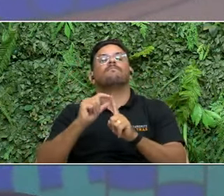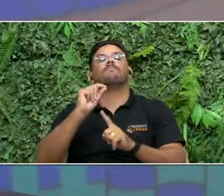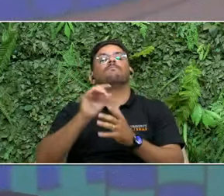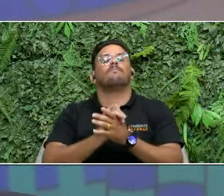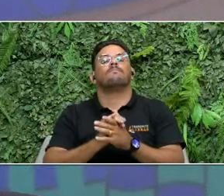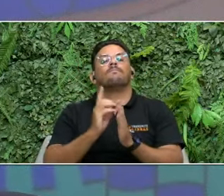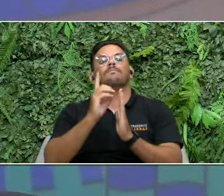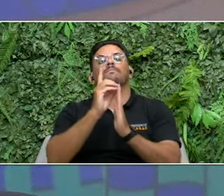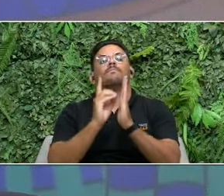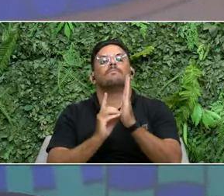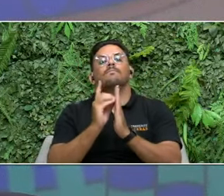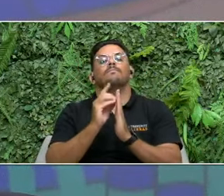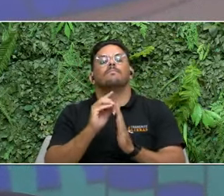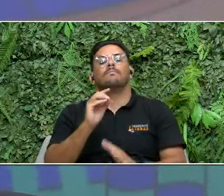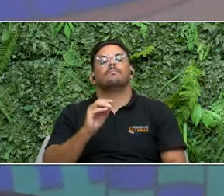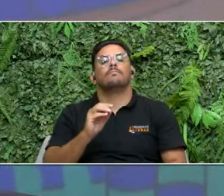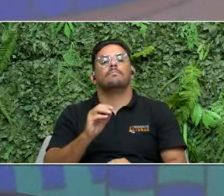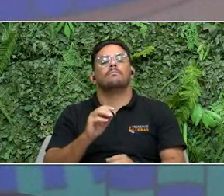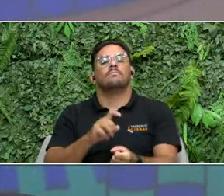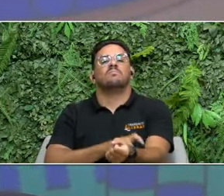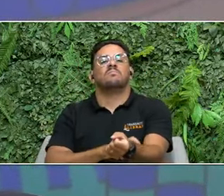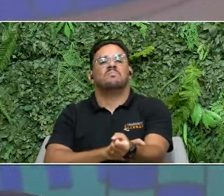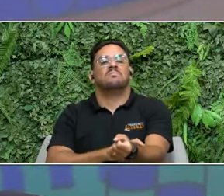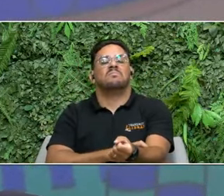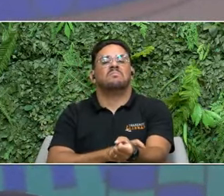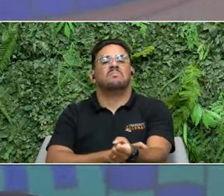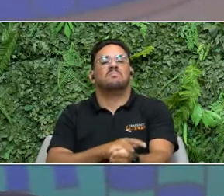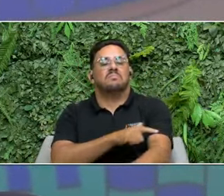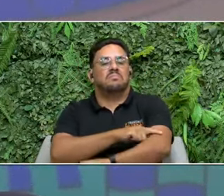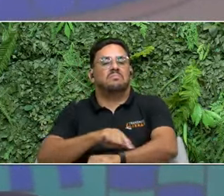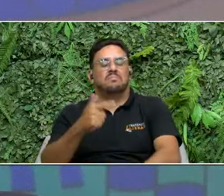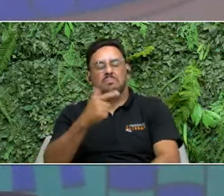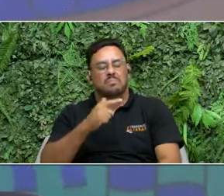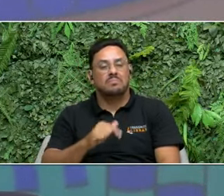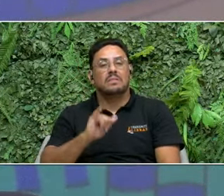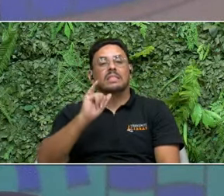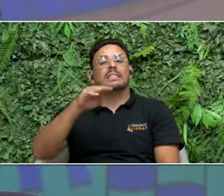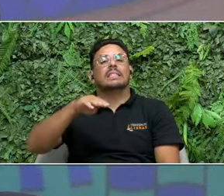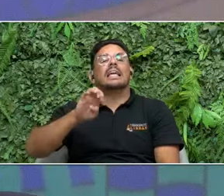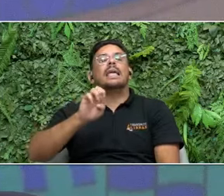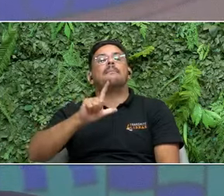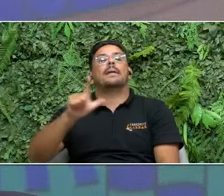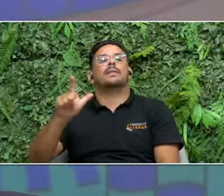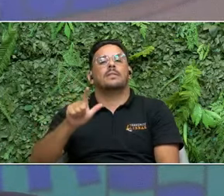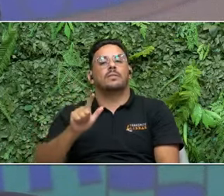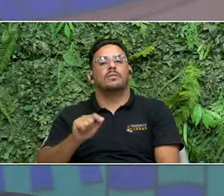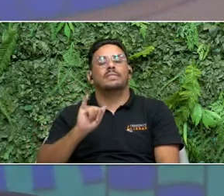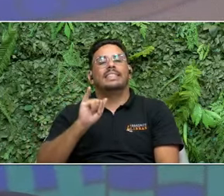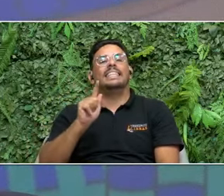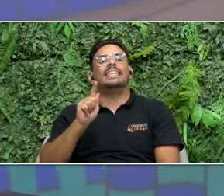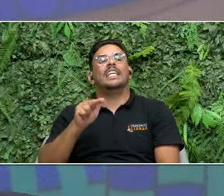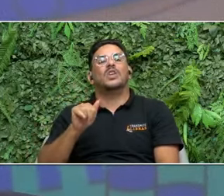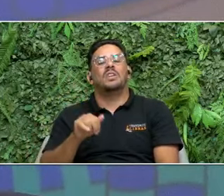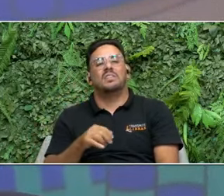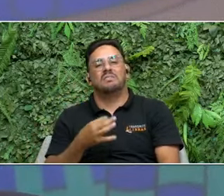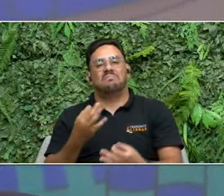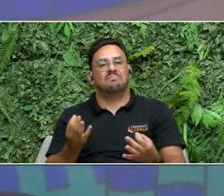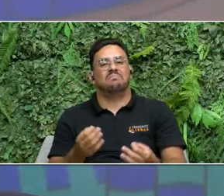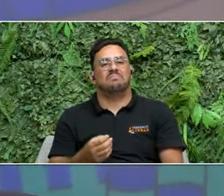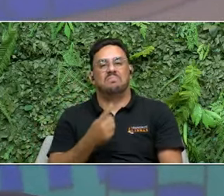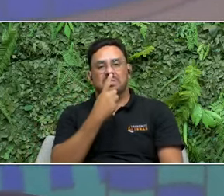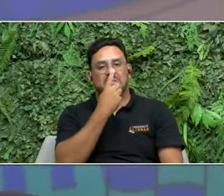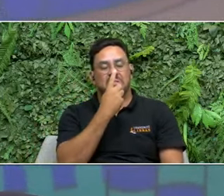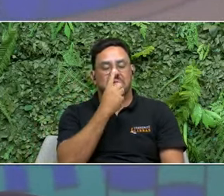dicionário significa Rude grosseiro imbecil ou ignorante e também